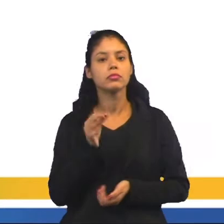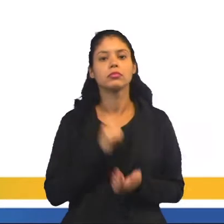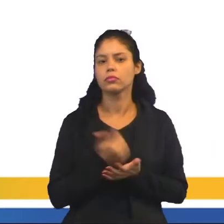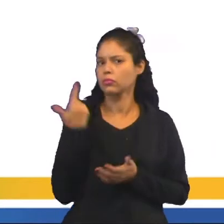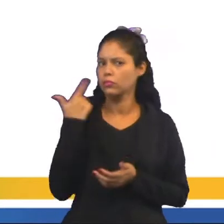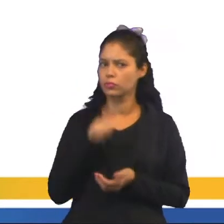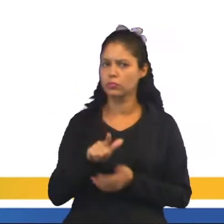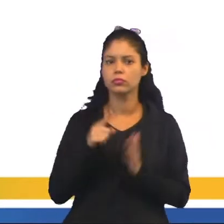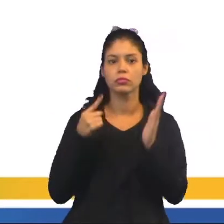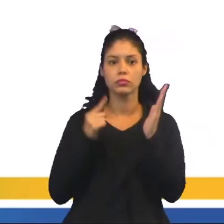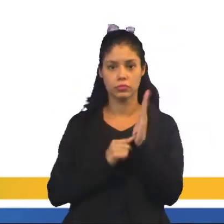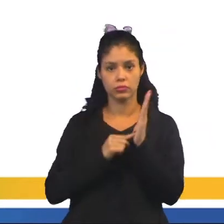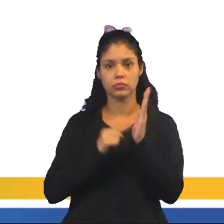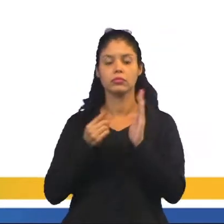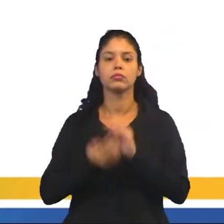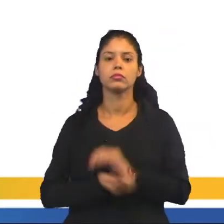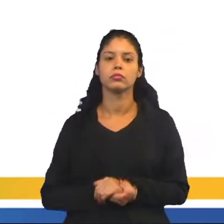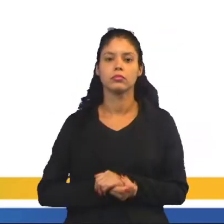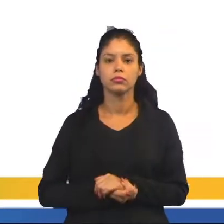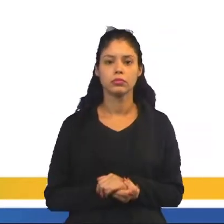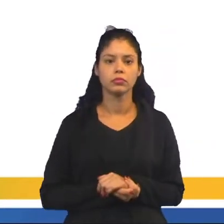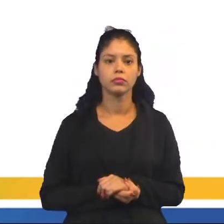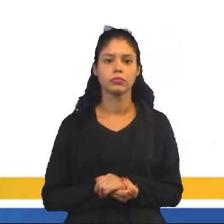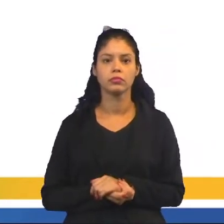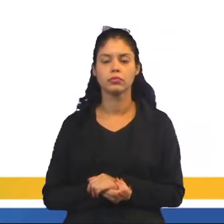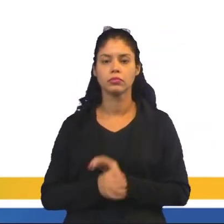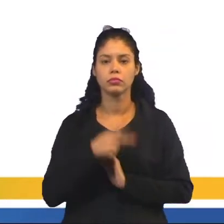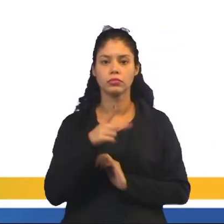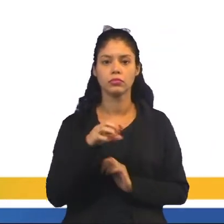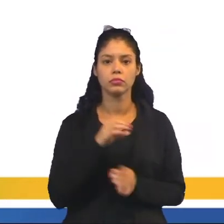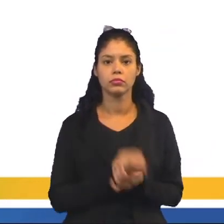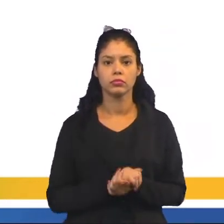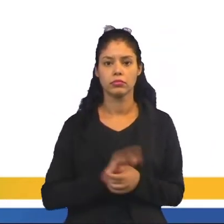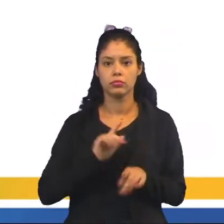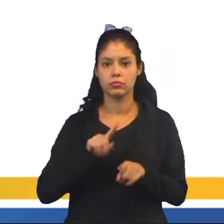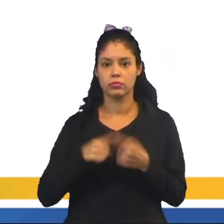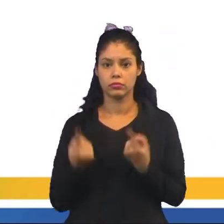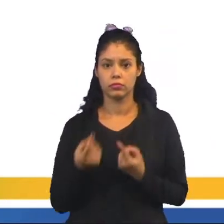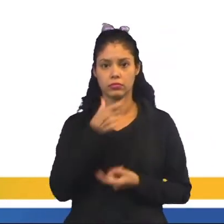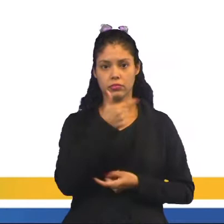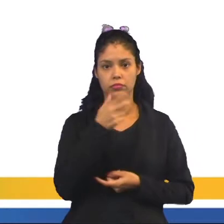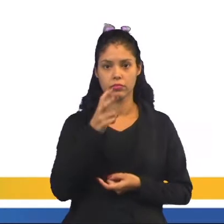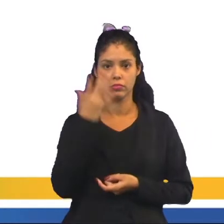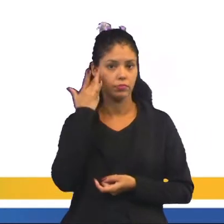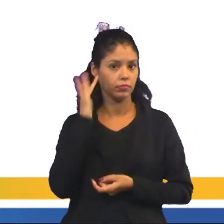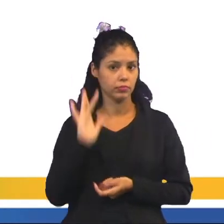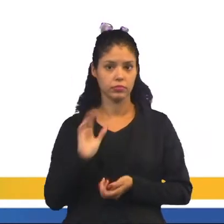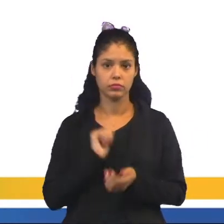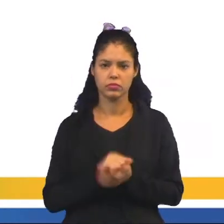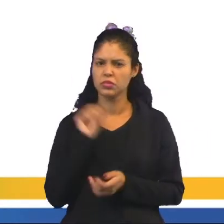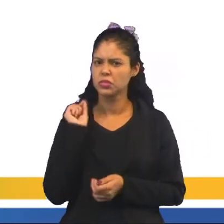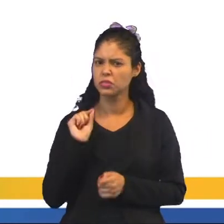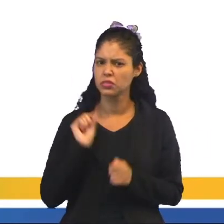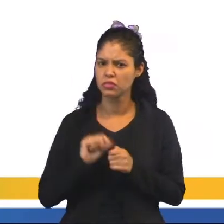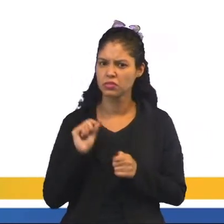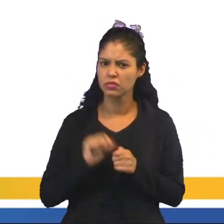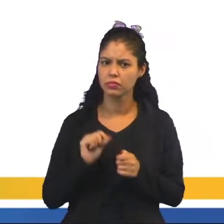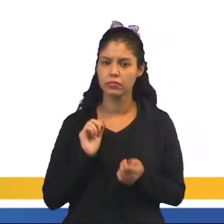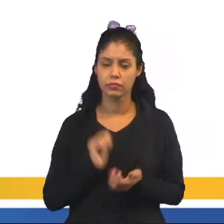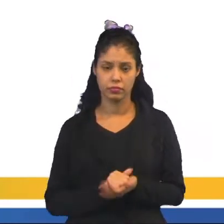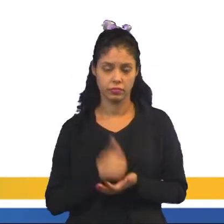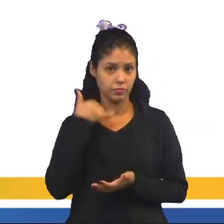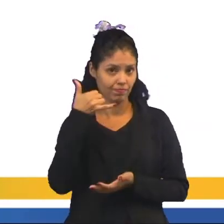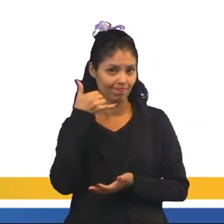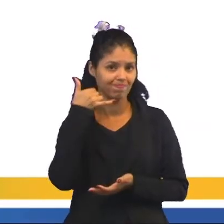62% dessas crianças conseguem ligar o PC. Mais 25% não sabem o que